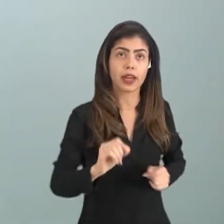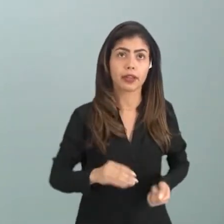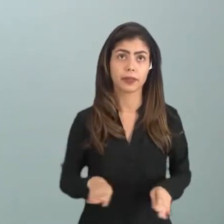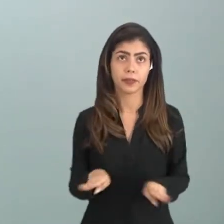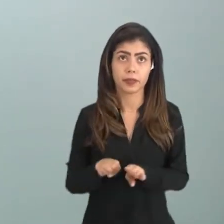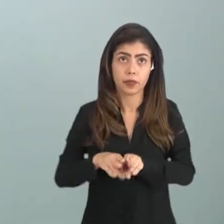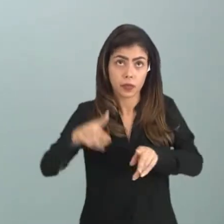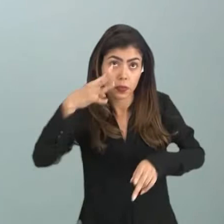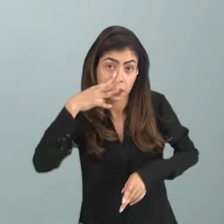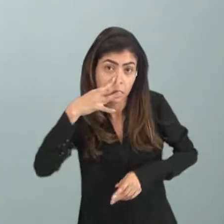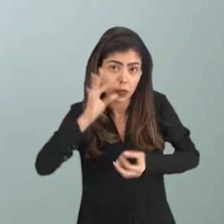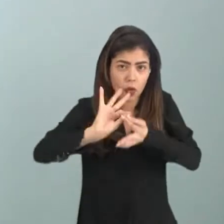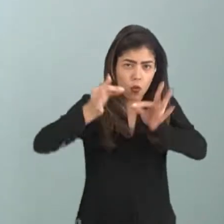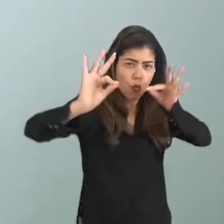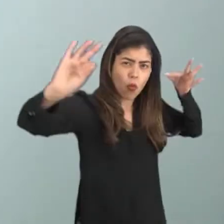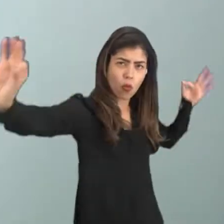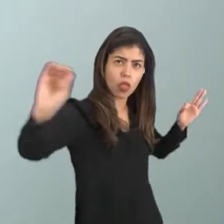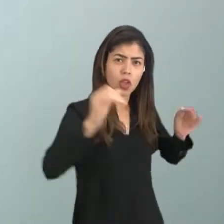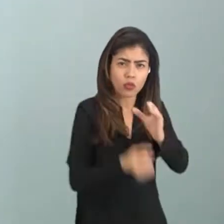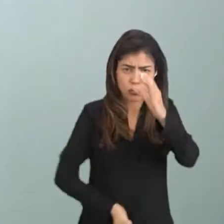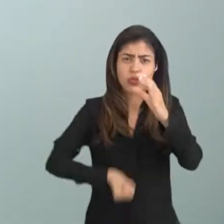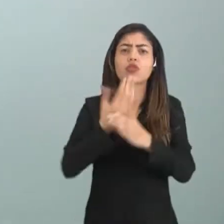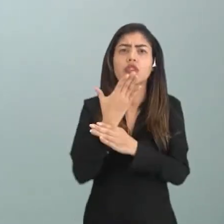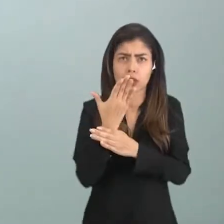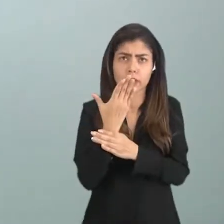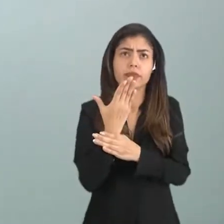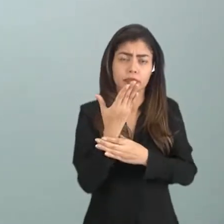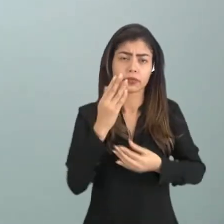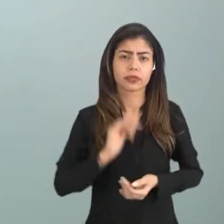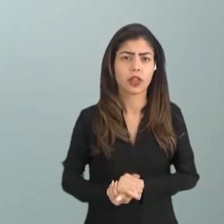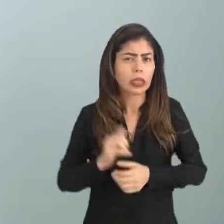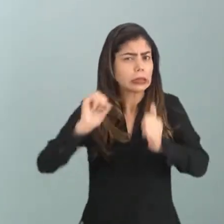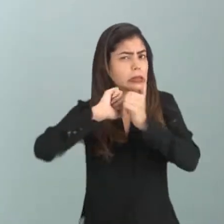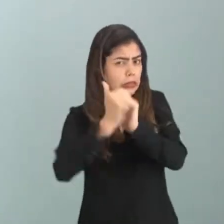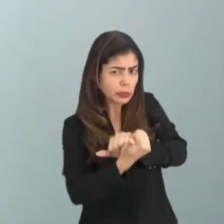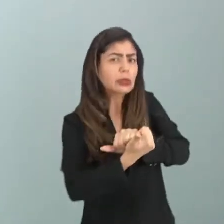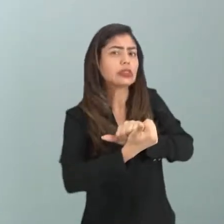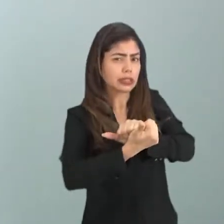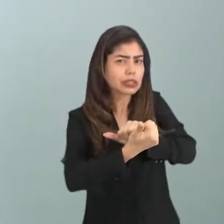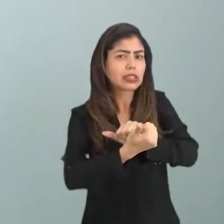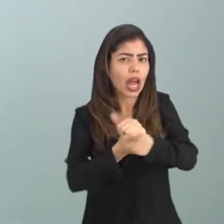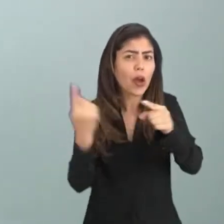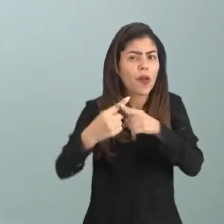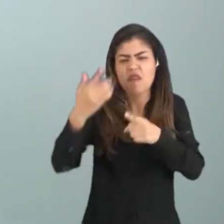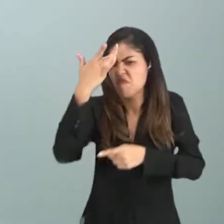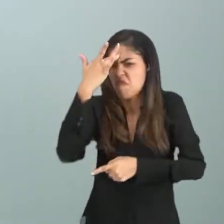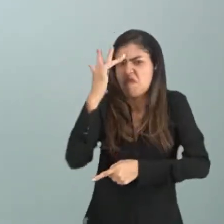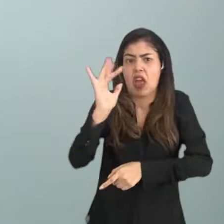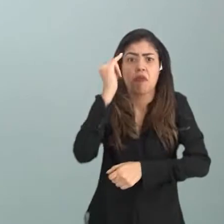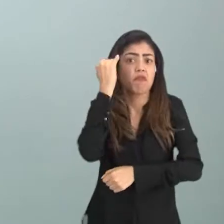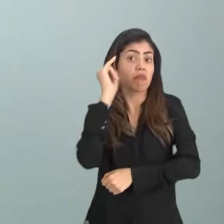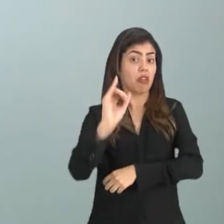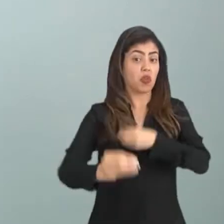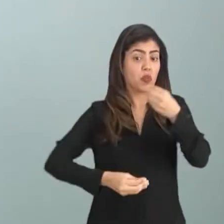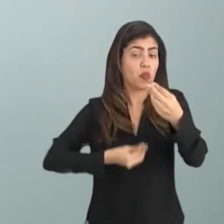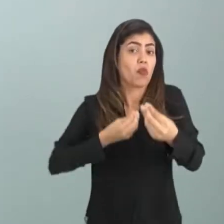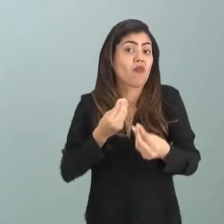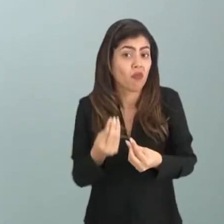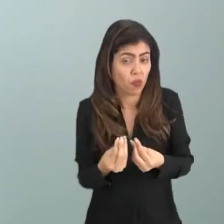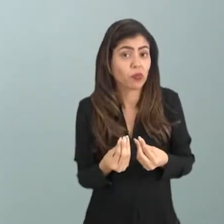observar, ver de onde, né, surgiram esses esportes, porque a gente não faz ideia, né, de como que